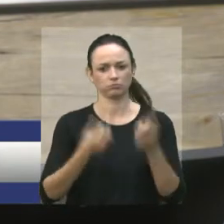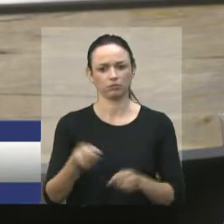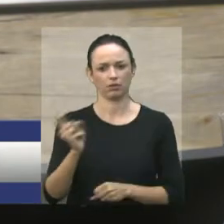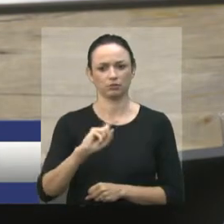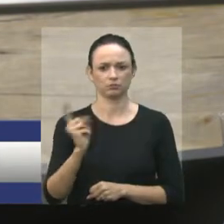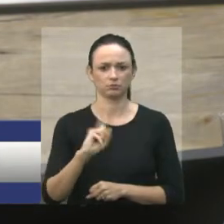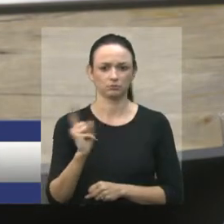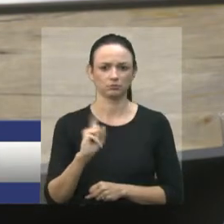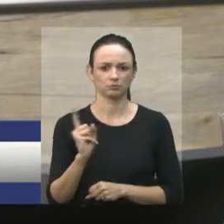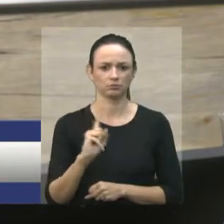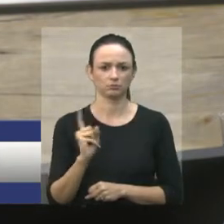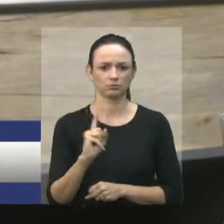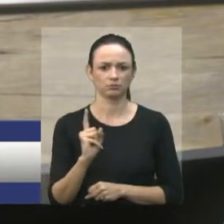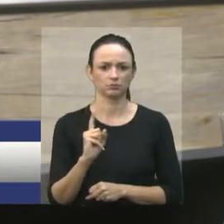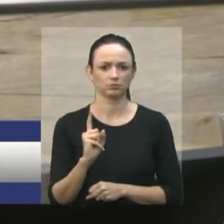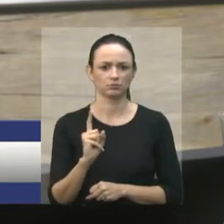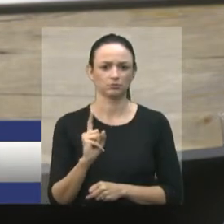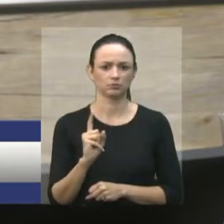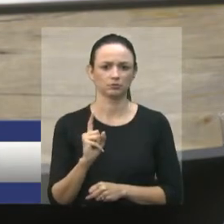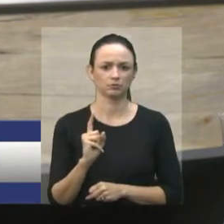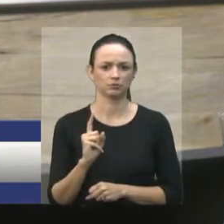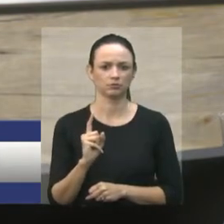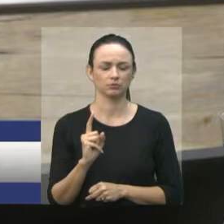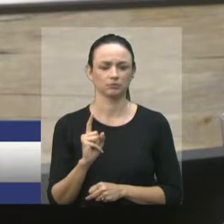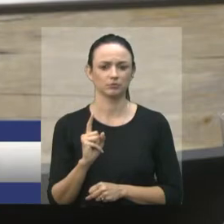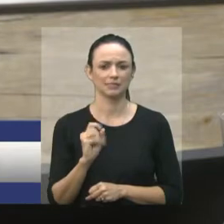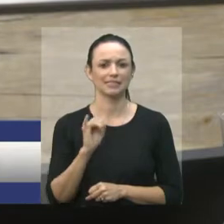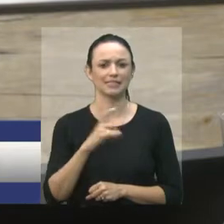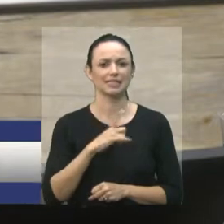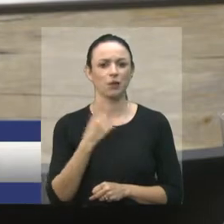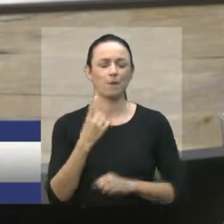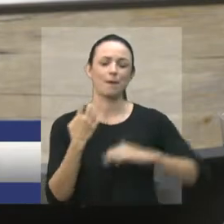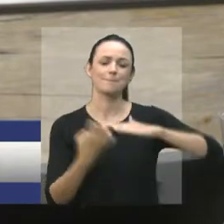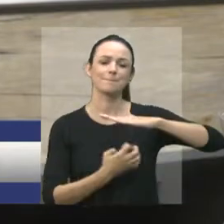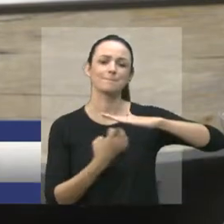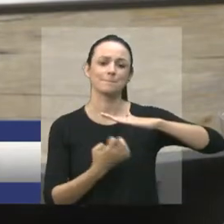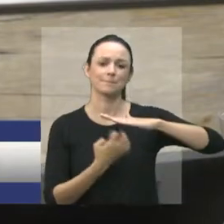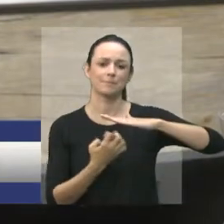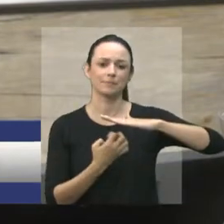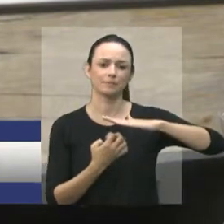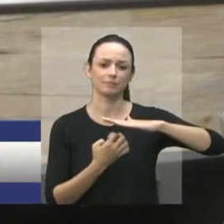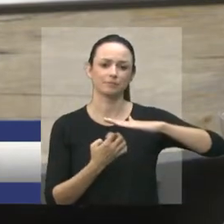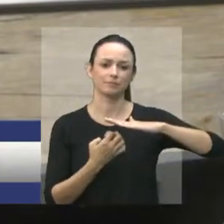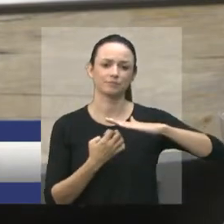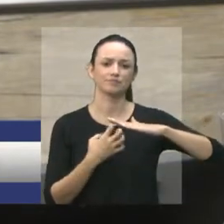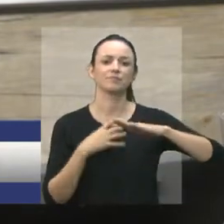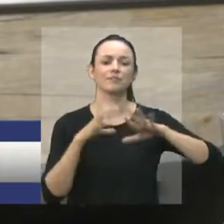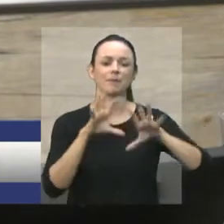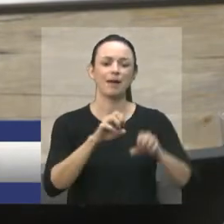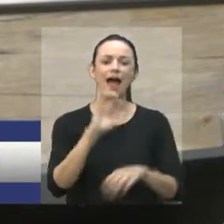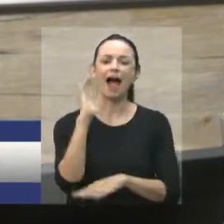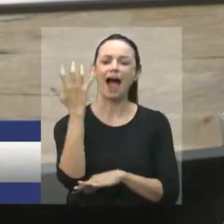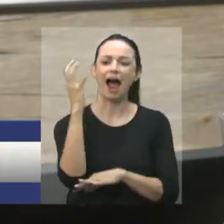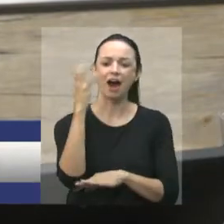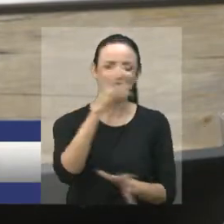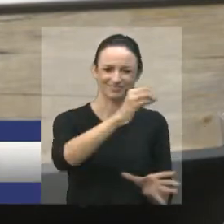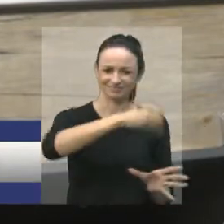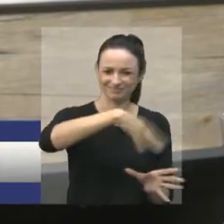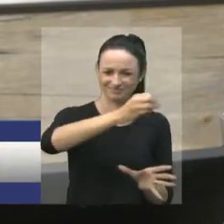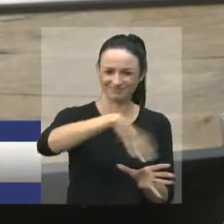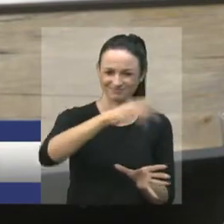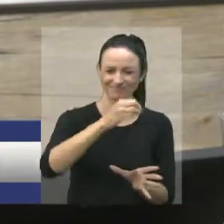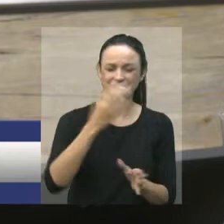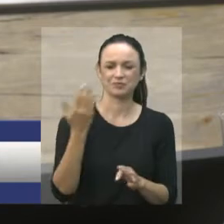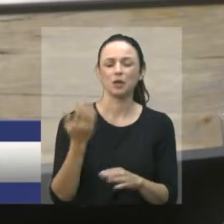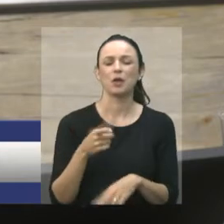Andretto, todo mundo é contra. Agora, se existe uma empresa, por exemplo, de Catagalho, que cobrava, não tem o